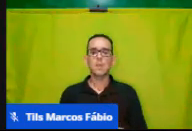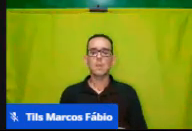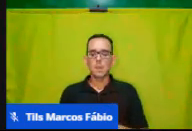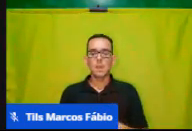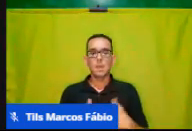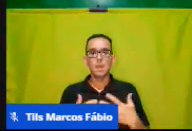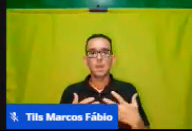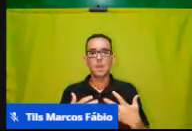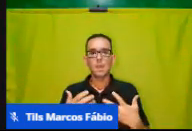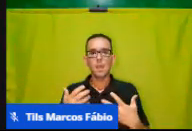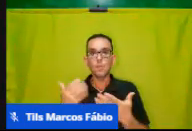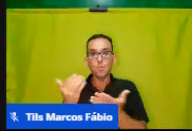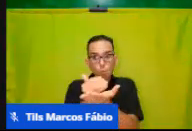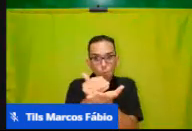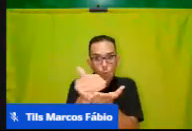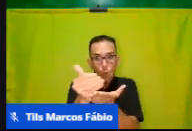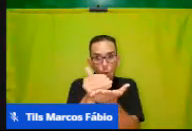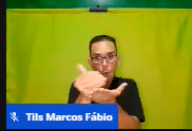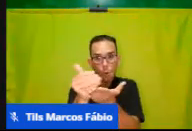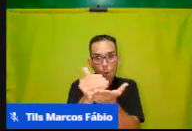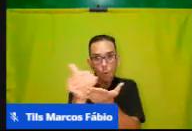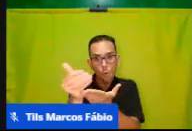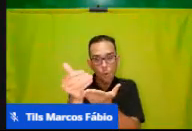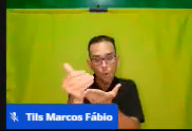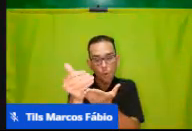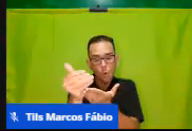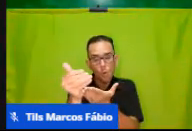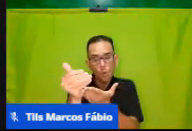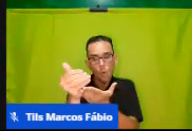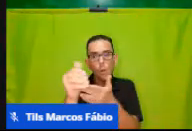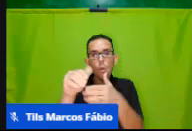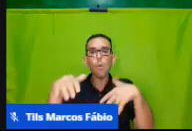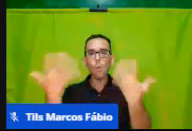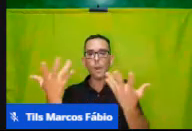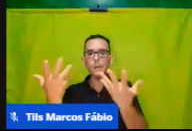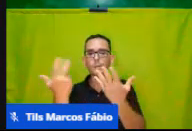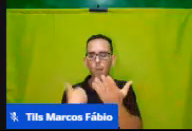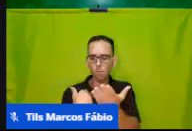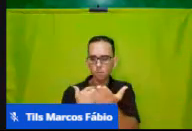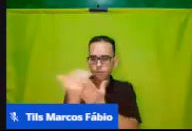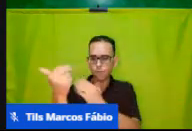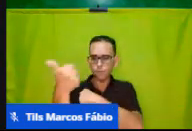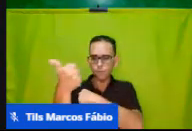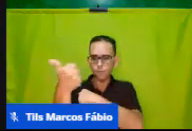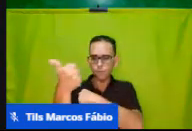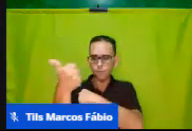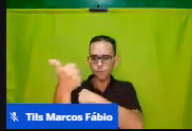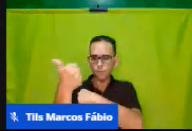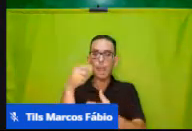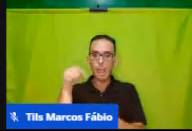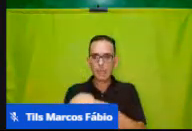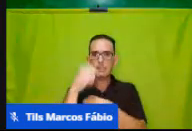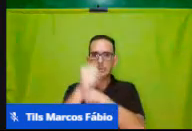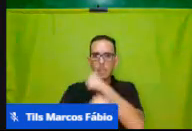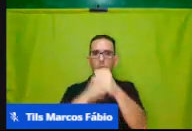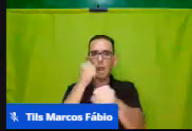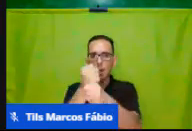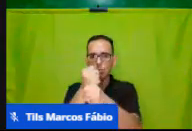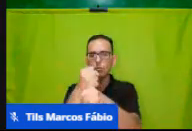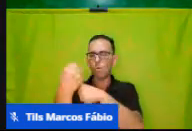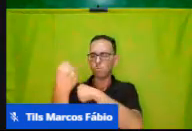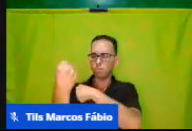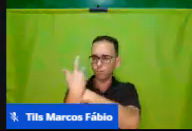No início das minhas aulas, né? Neste ano, eu gravei